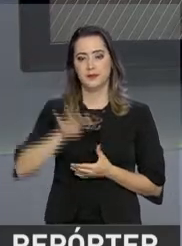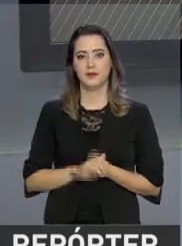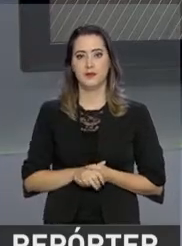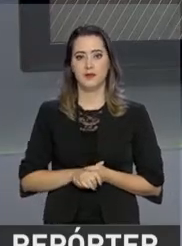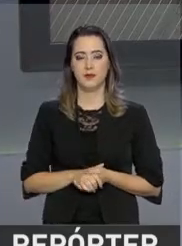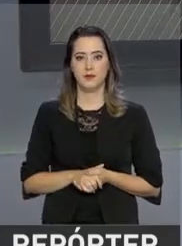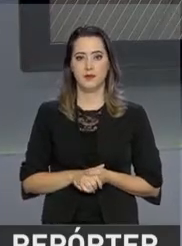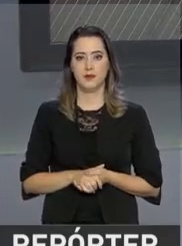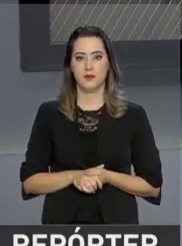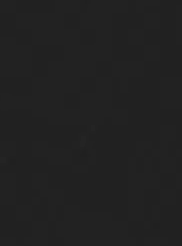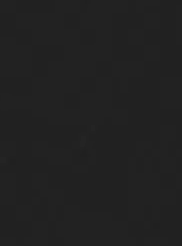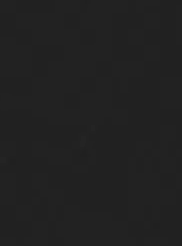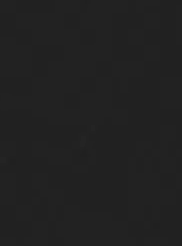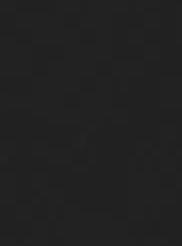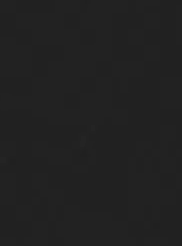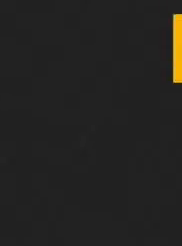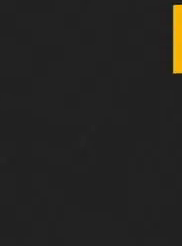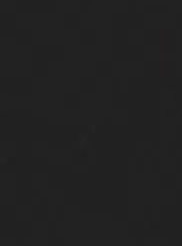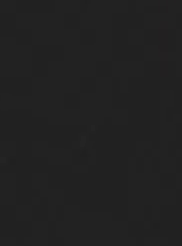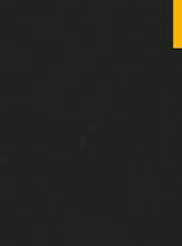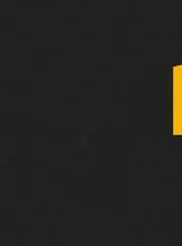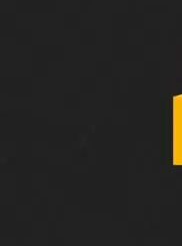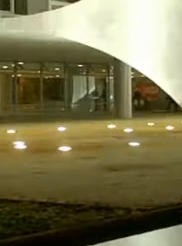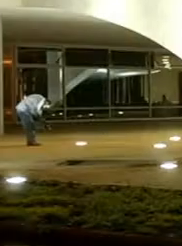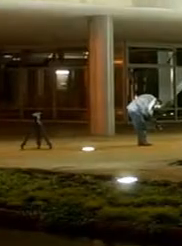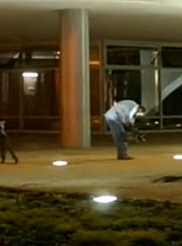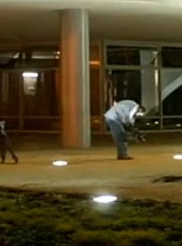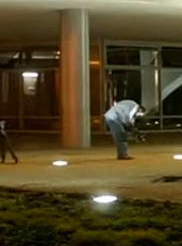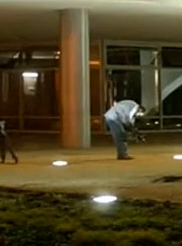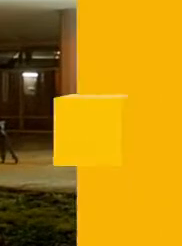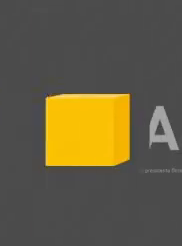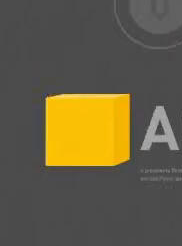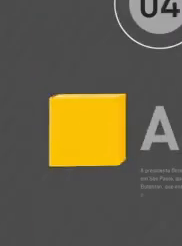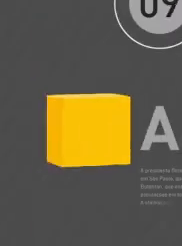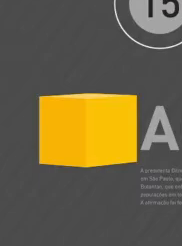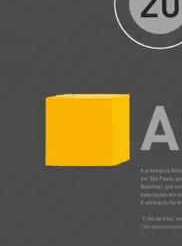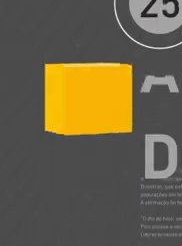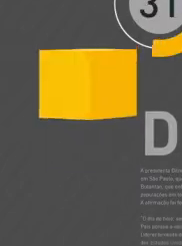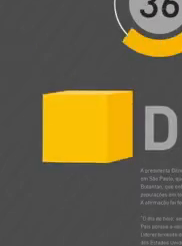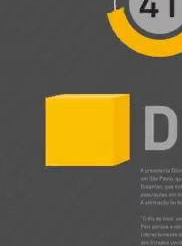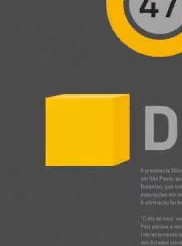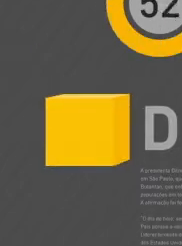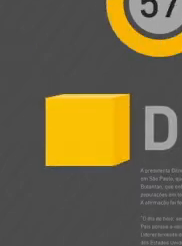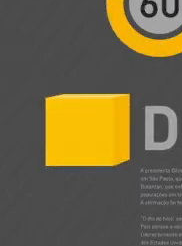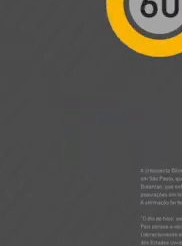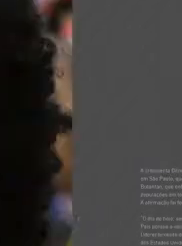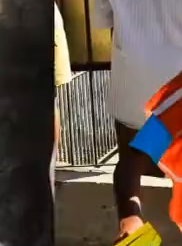Governo Federal.